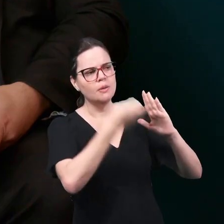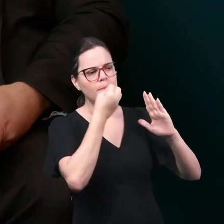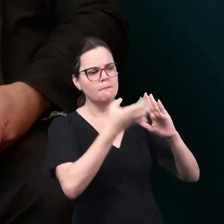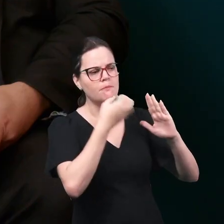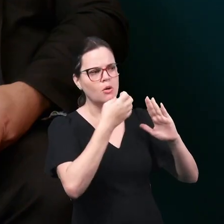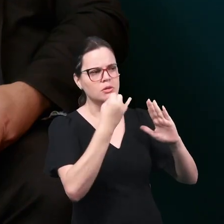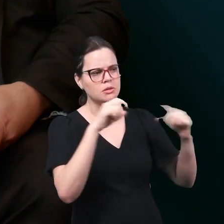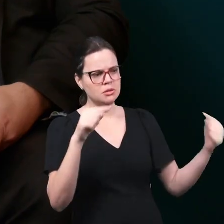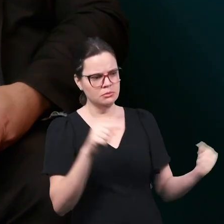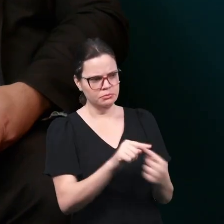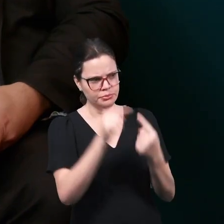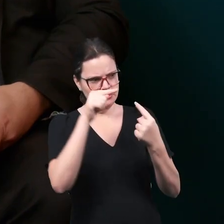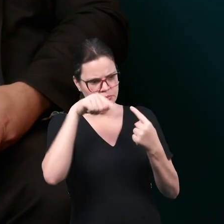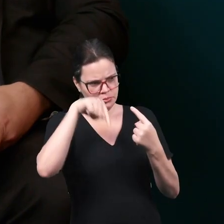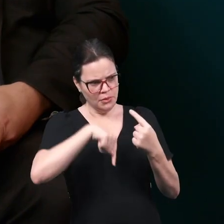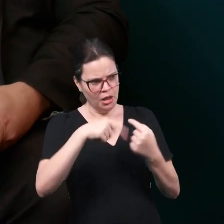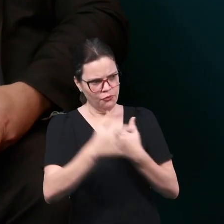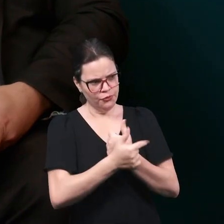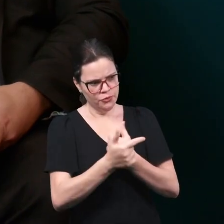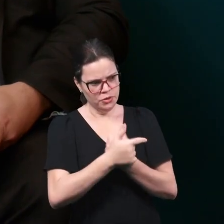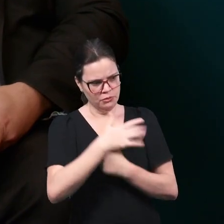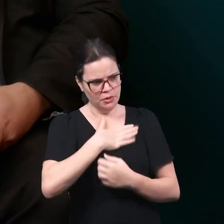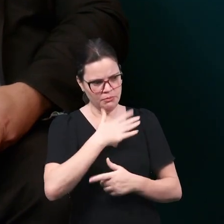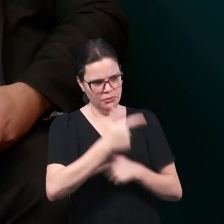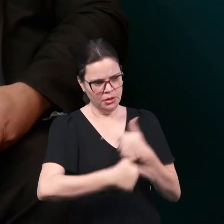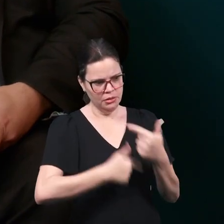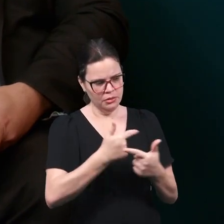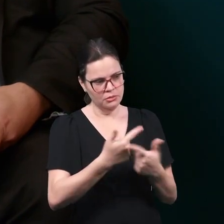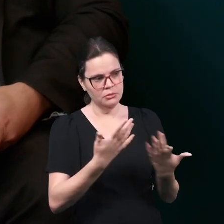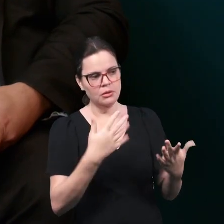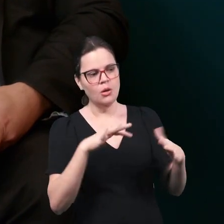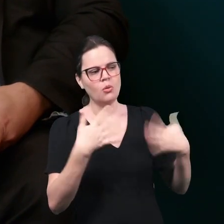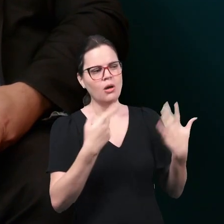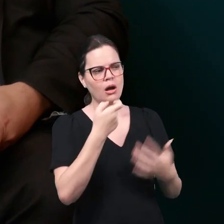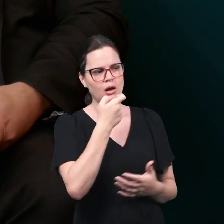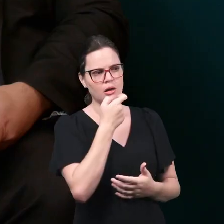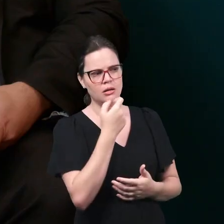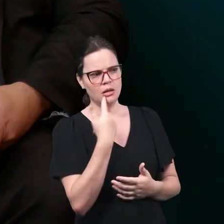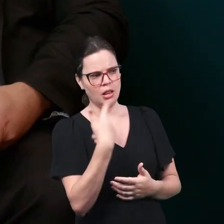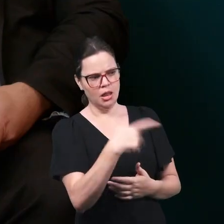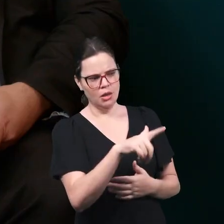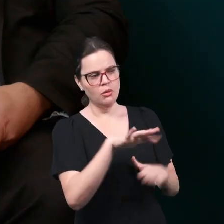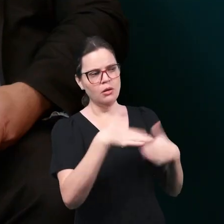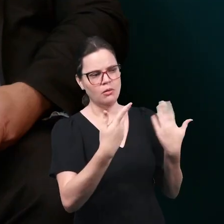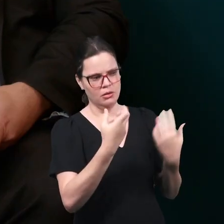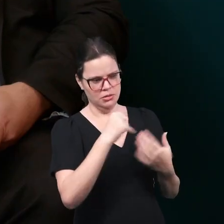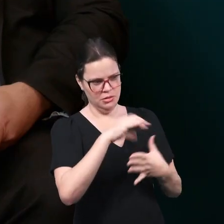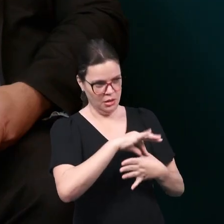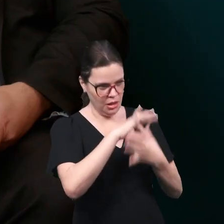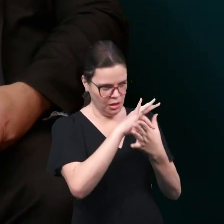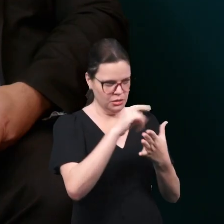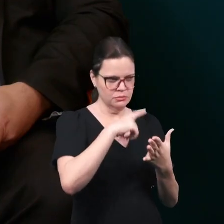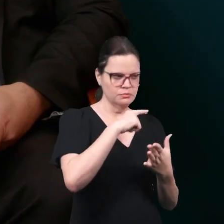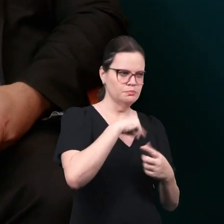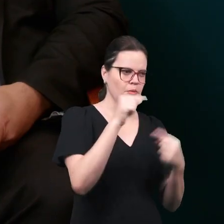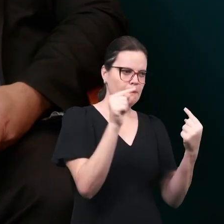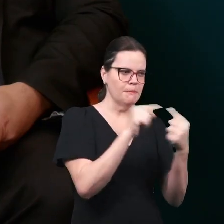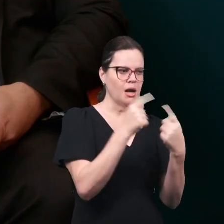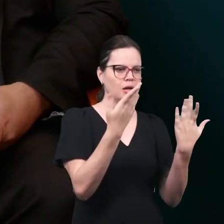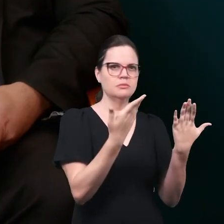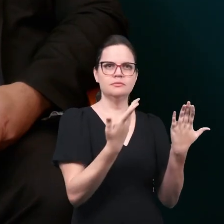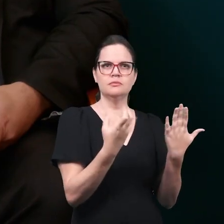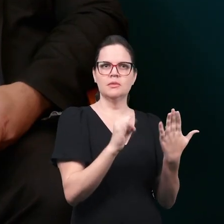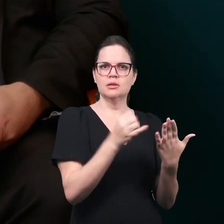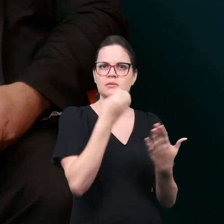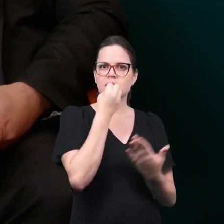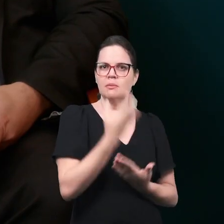é adequada àquela função. O idioma que ela fala, se tem liderança, conforme, né, a estrutura física, se